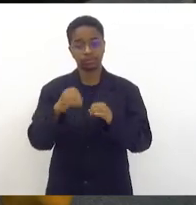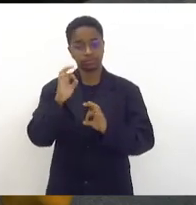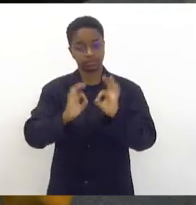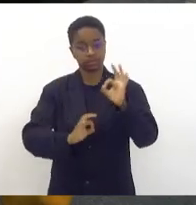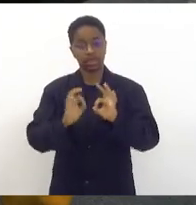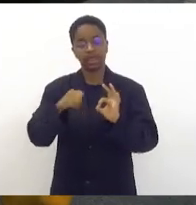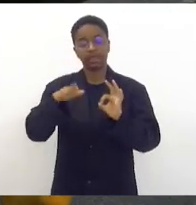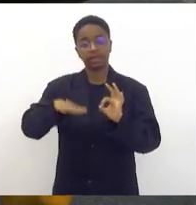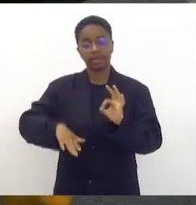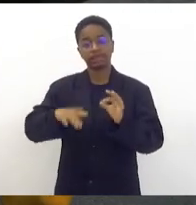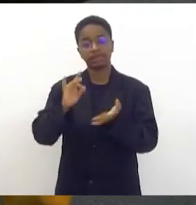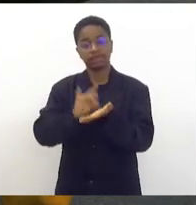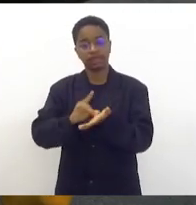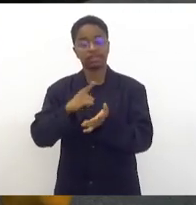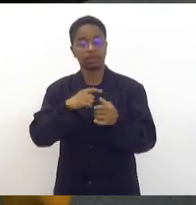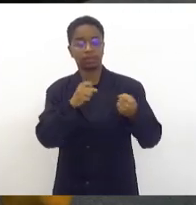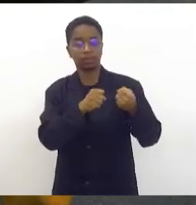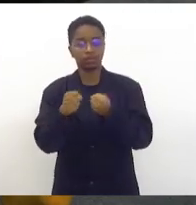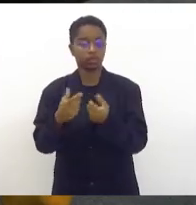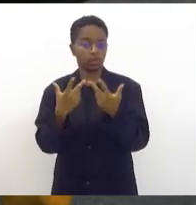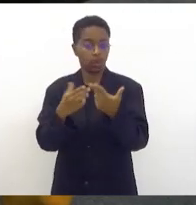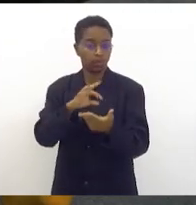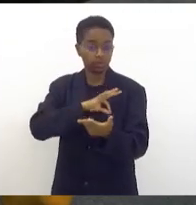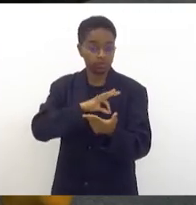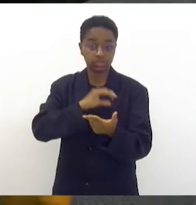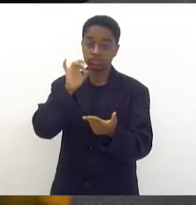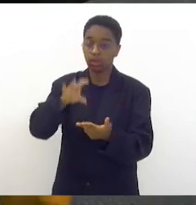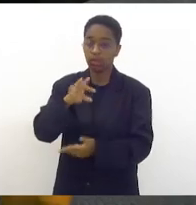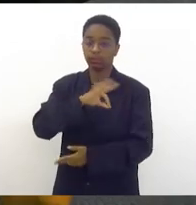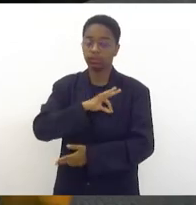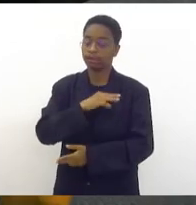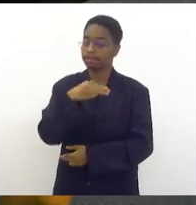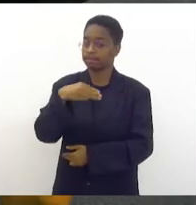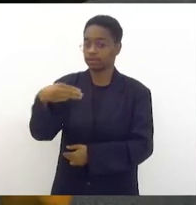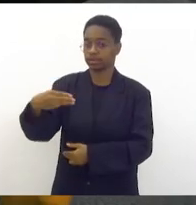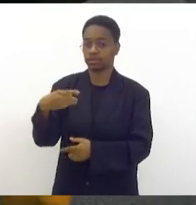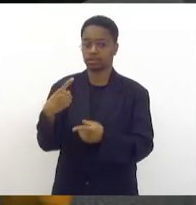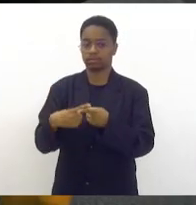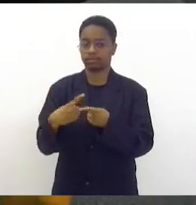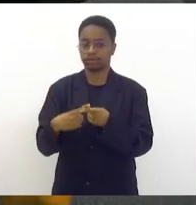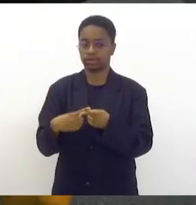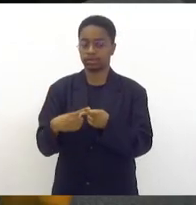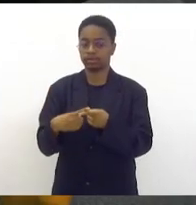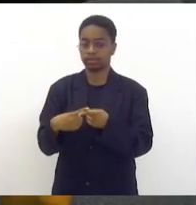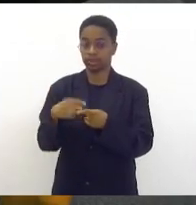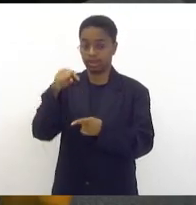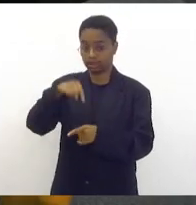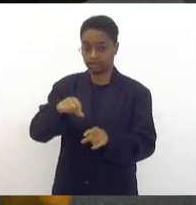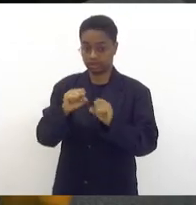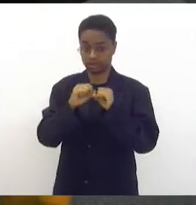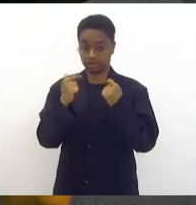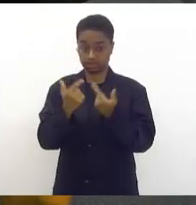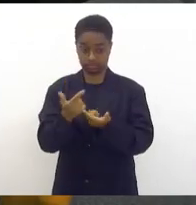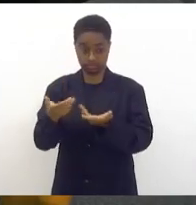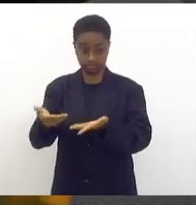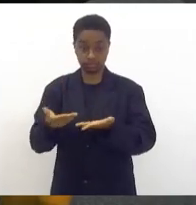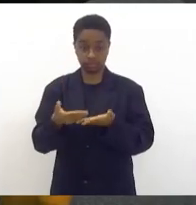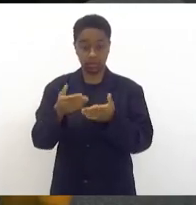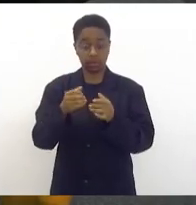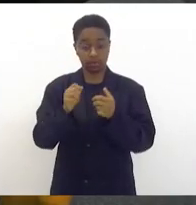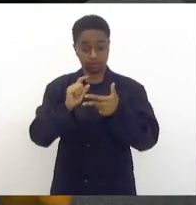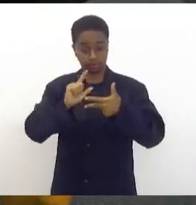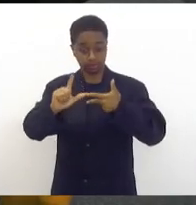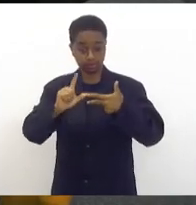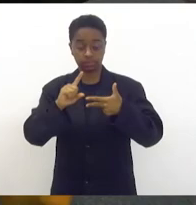Quem tem poder de polícia é a Polícia Militar, que, convocada pelo Parlamento, que é o Poder Legislativo,